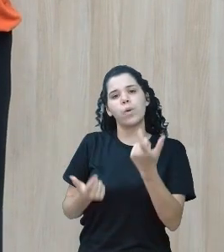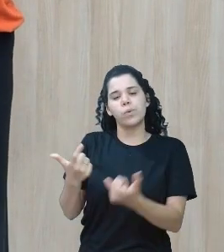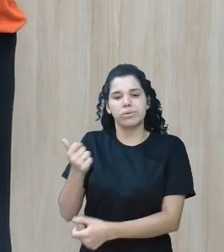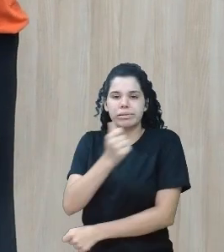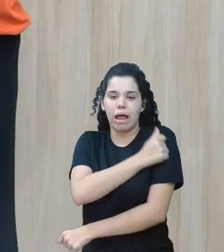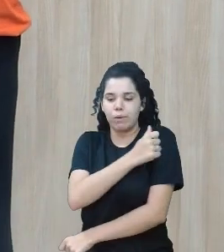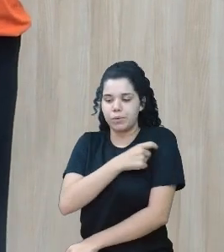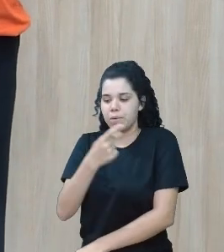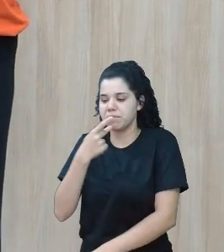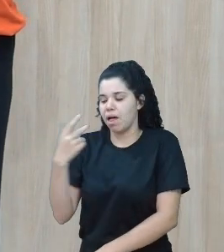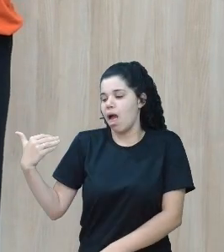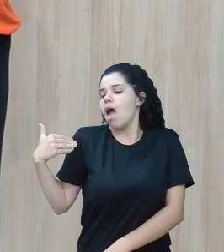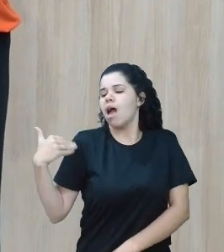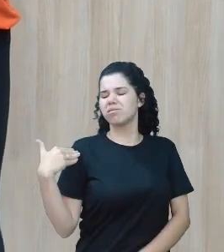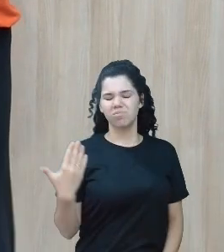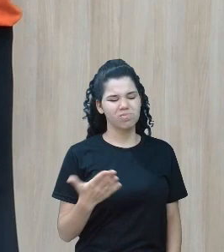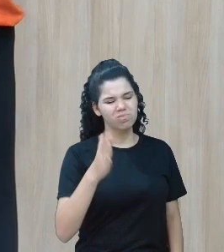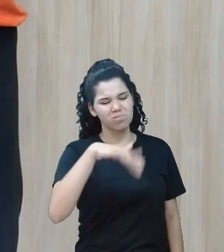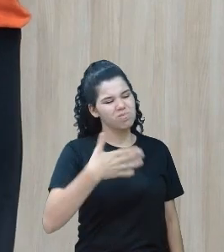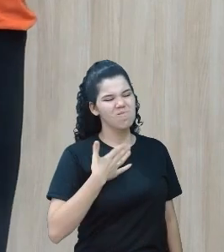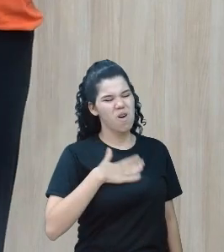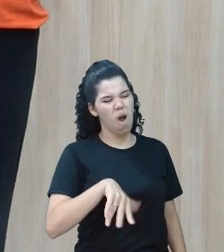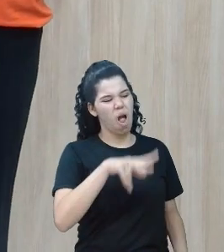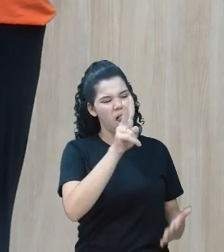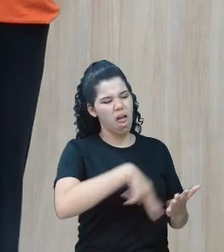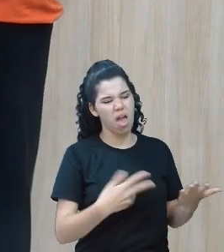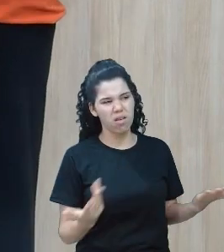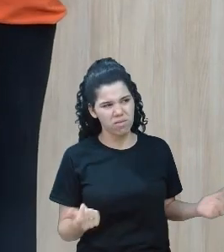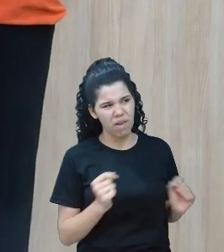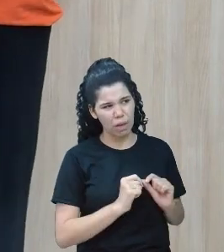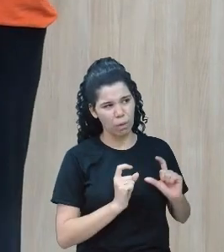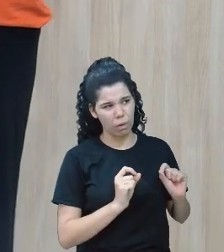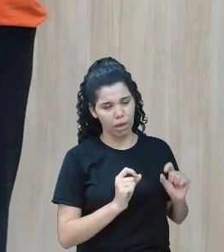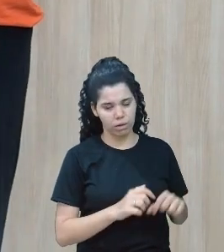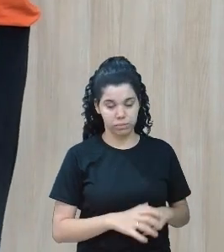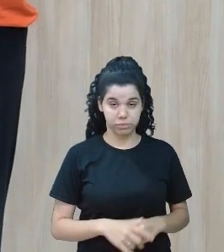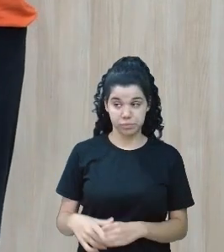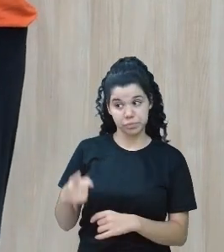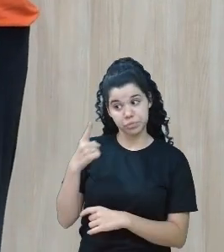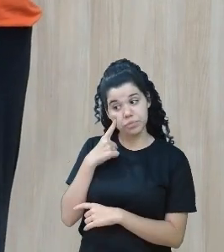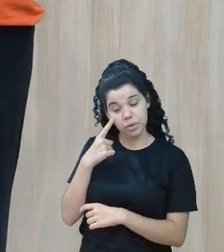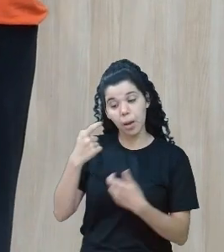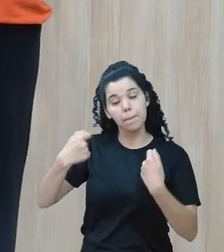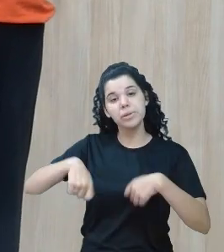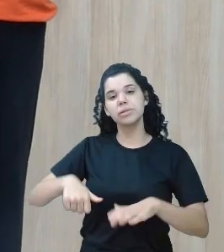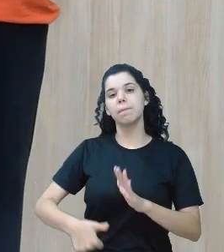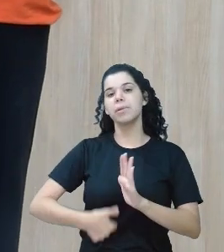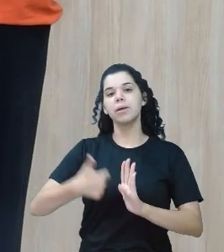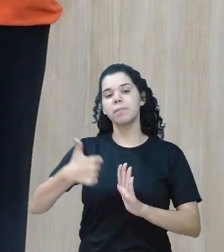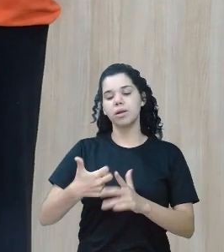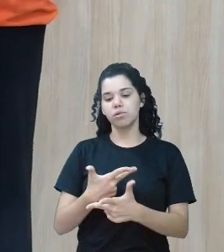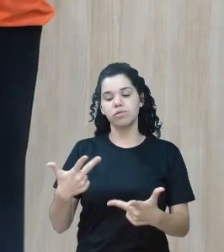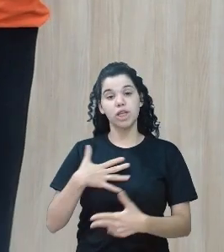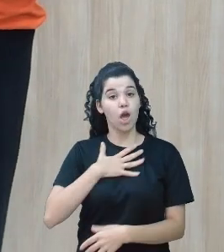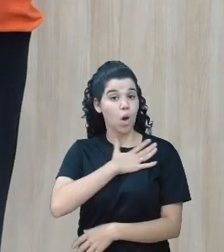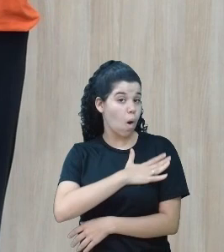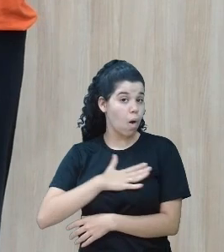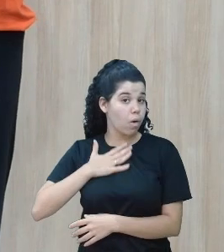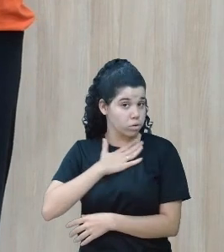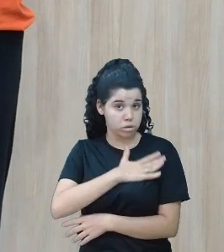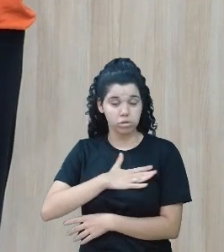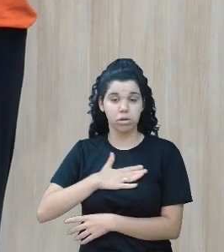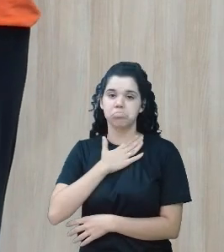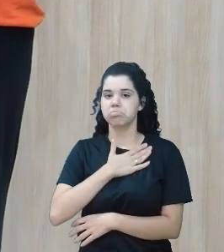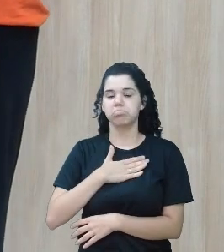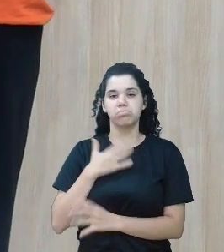Fernanda, não gosto de ler. O que eu posso fazer? Primeiro, você precisa encontrar alguma coisa com a qual você se identifique,